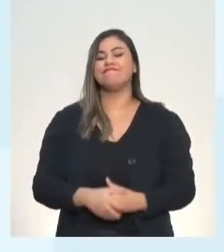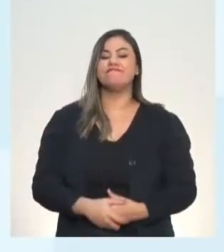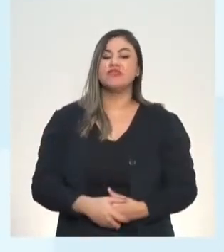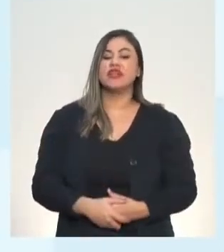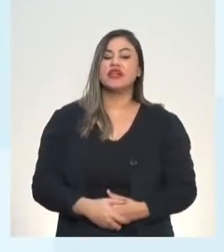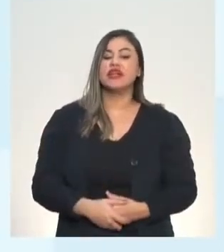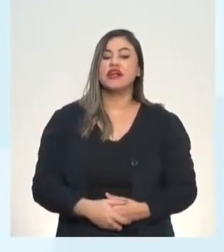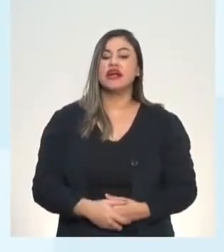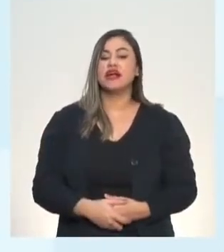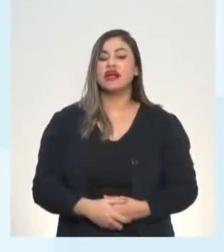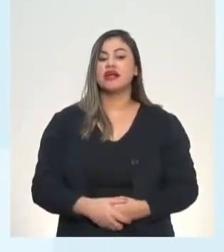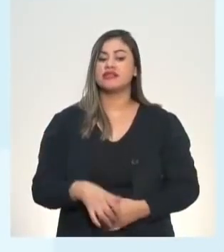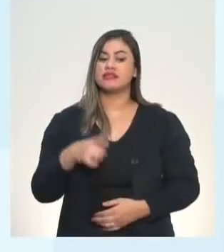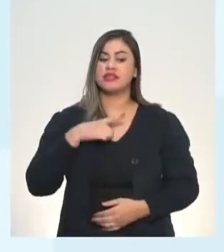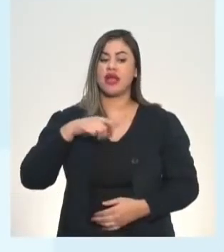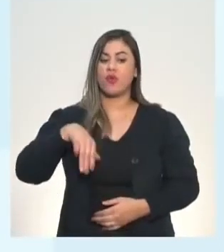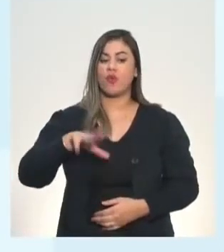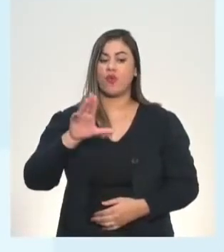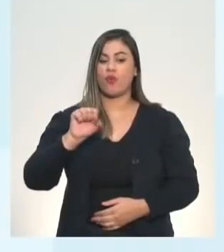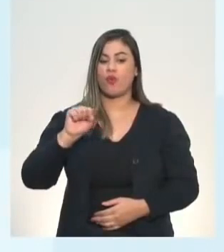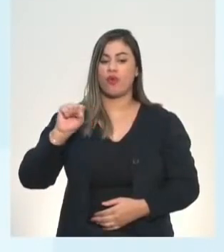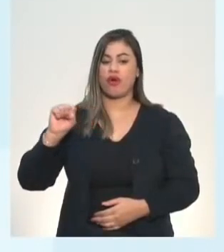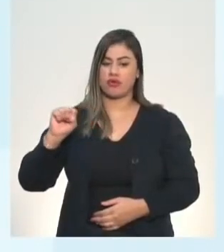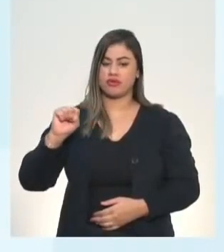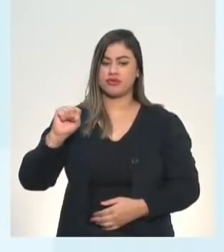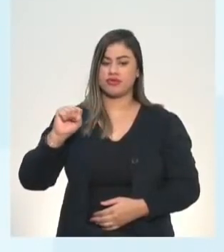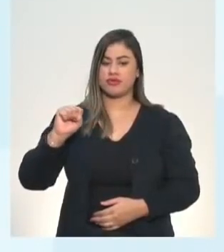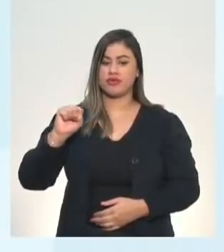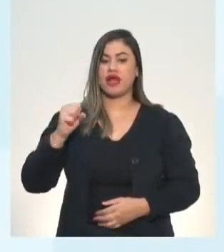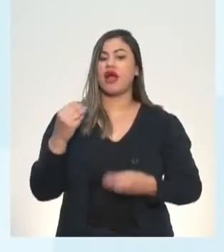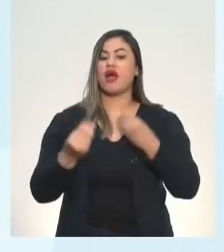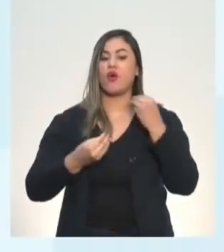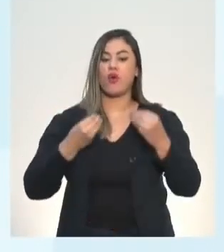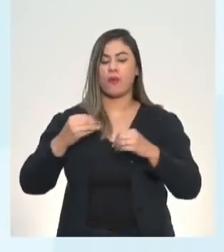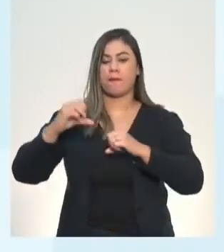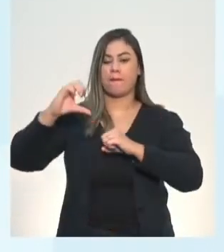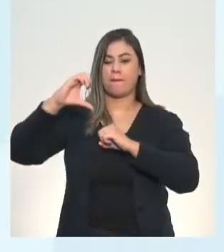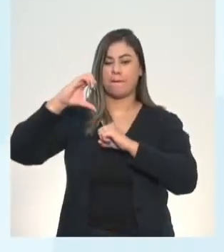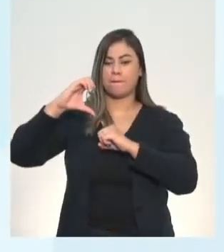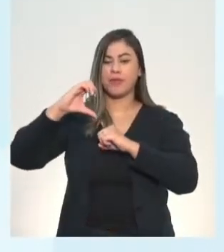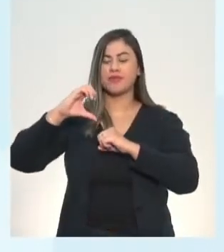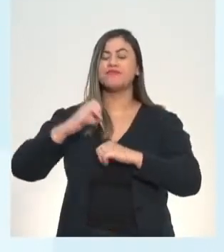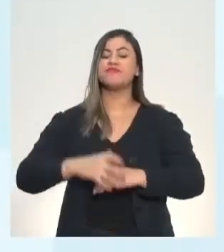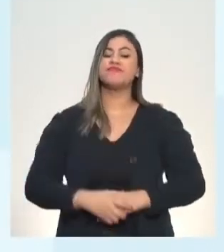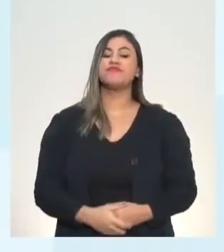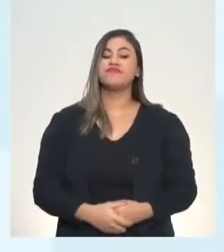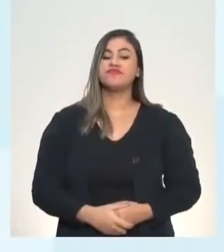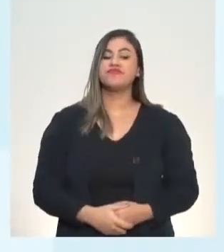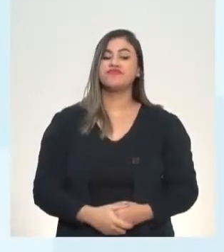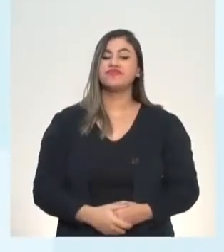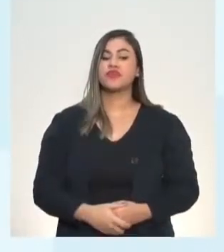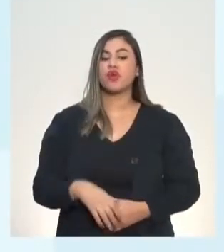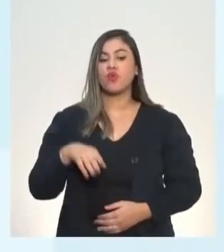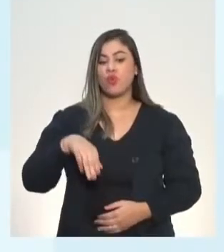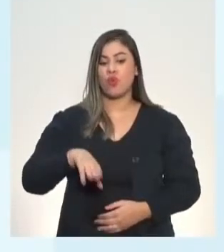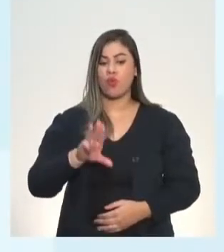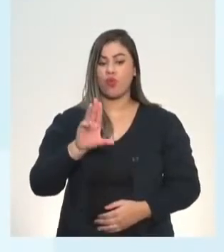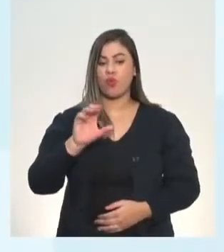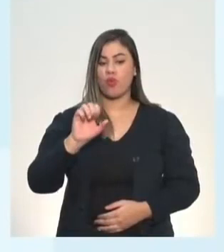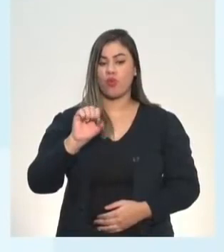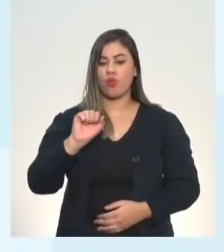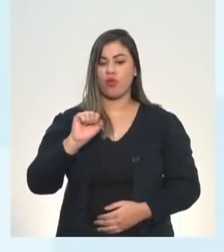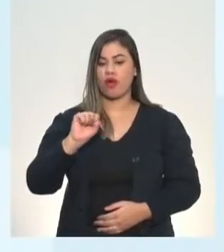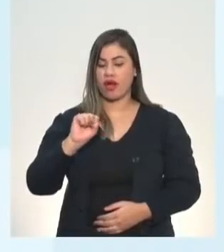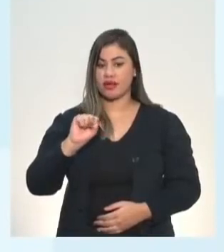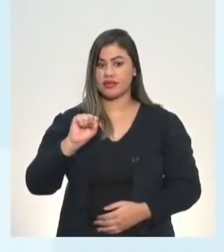você tem o was ali. Então, na pergunta, o was ele vai ficar na frente de Tom